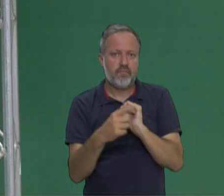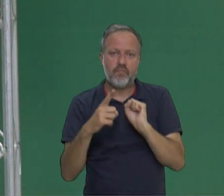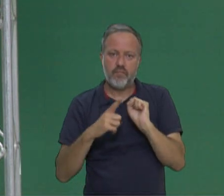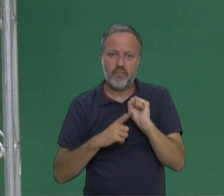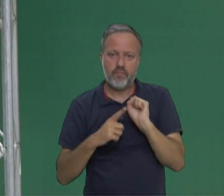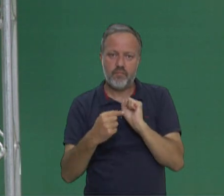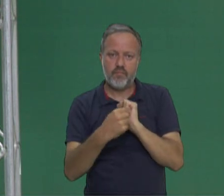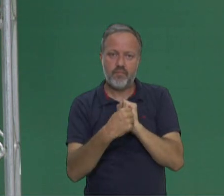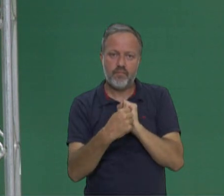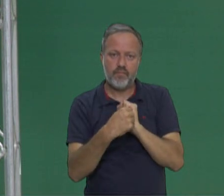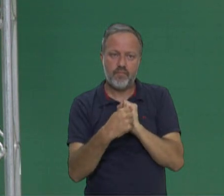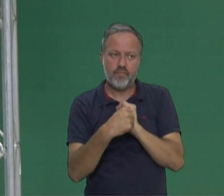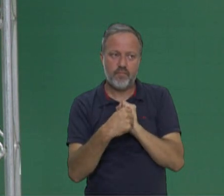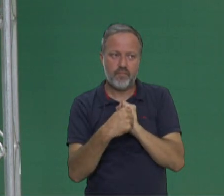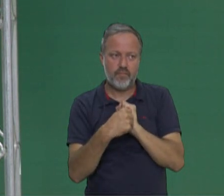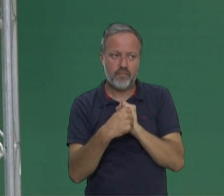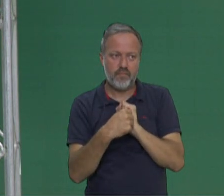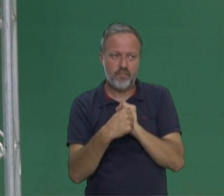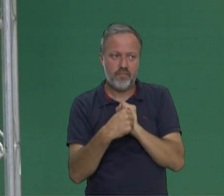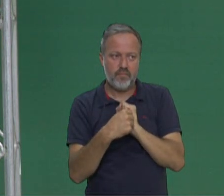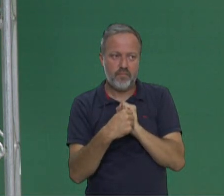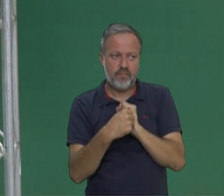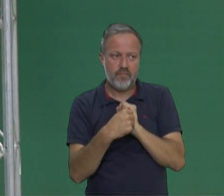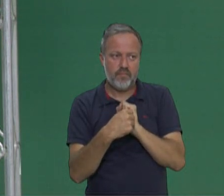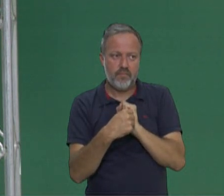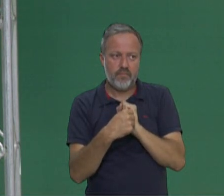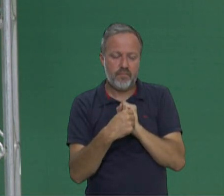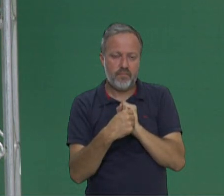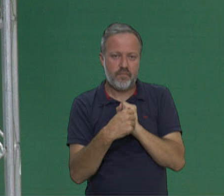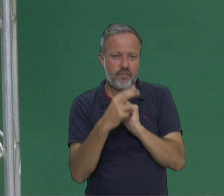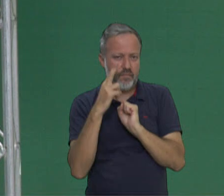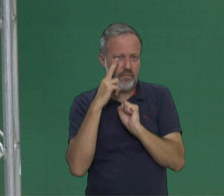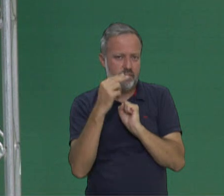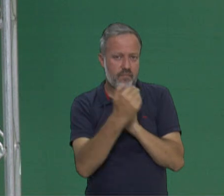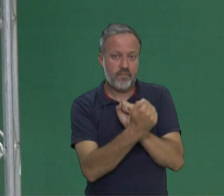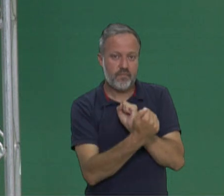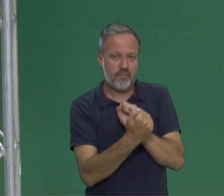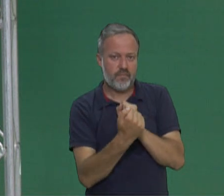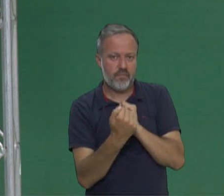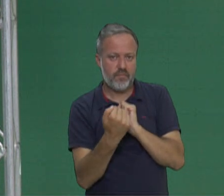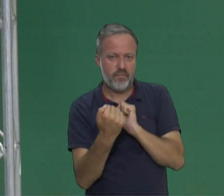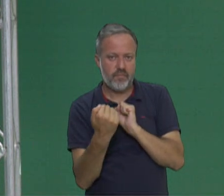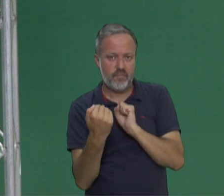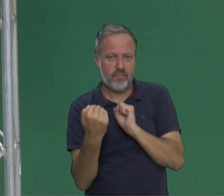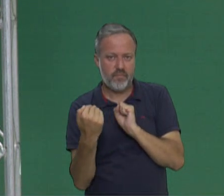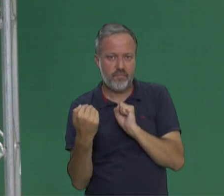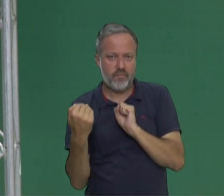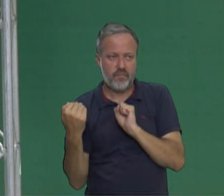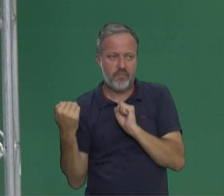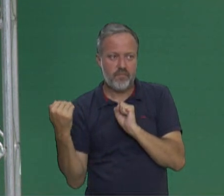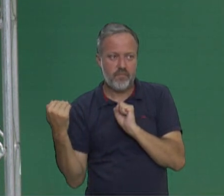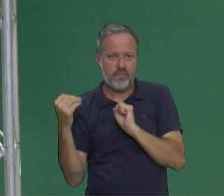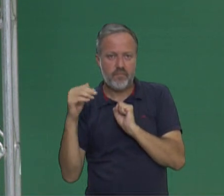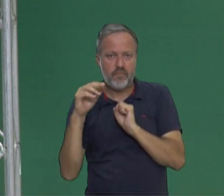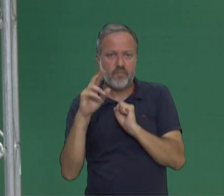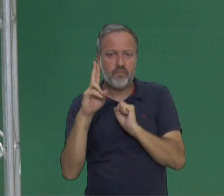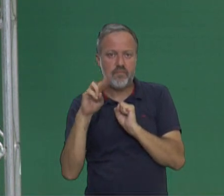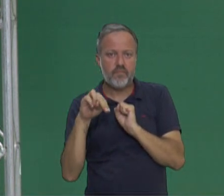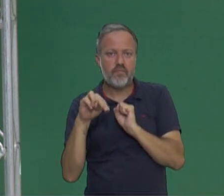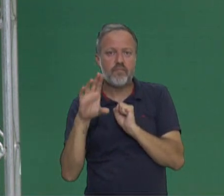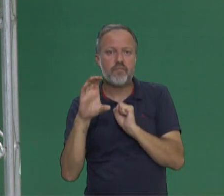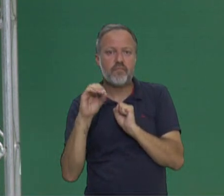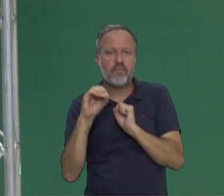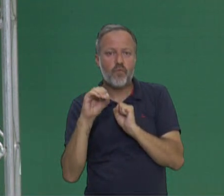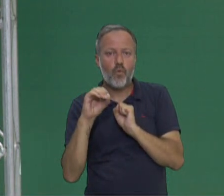camadas de elétrons. Portanto, esse elemento vai ficar aqui. O ununênio, né? Interessante isso. Então ele